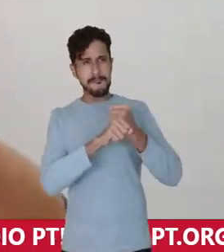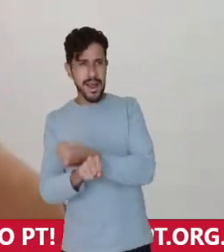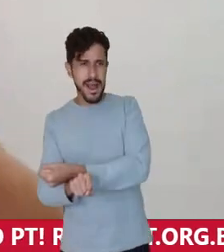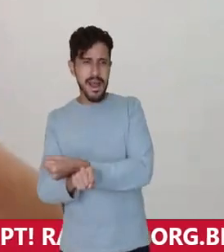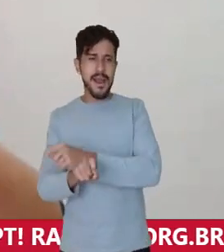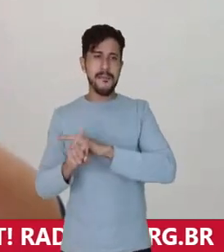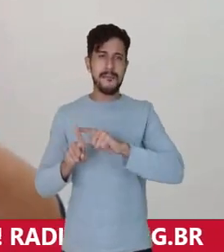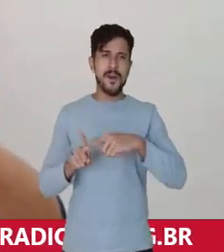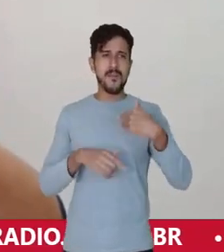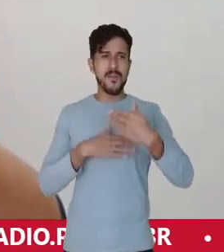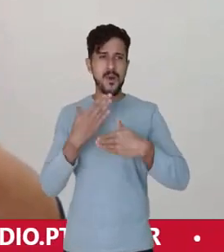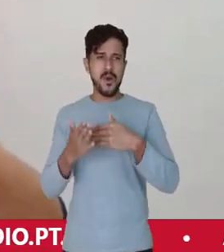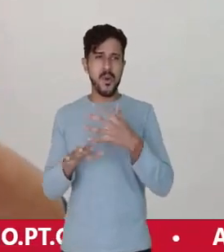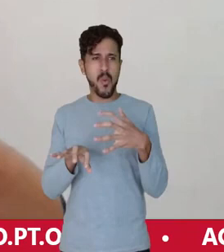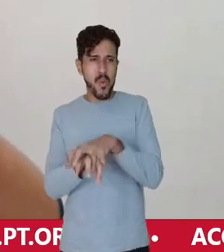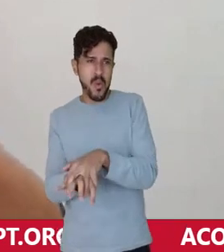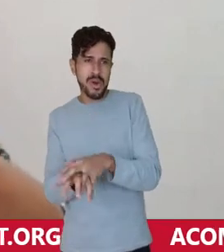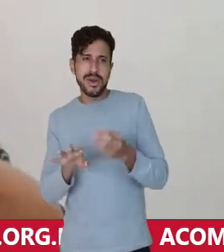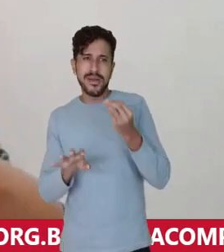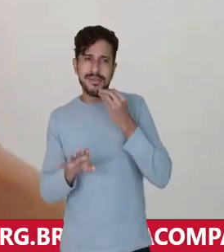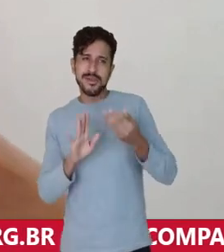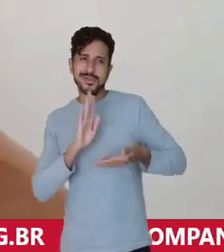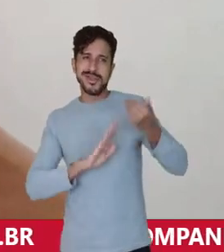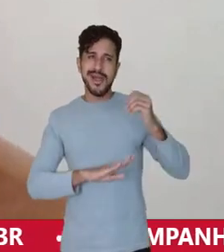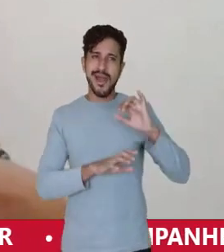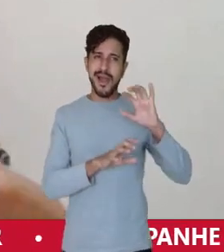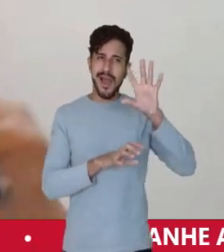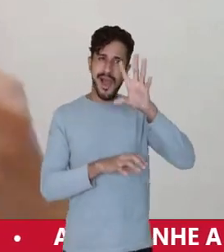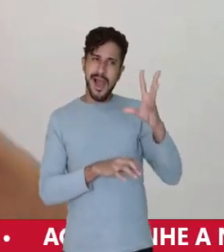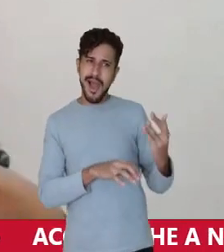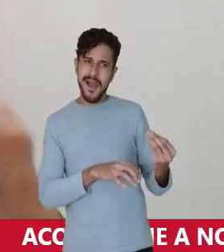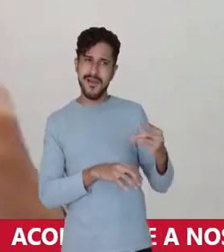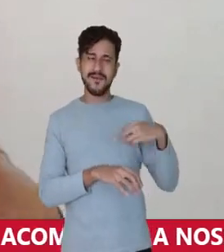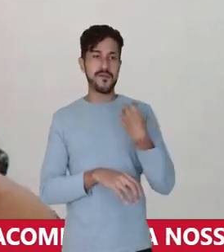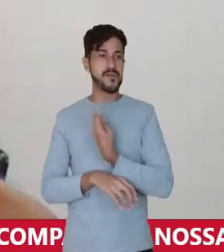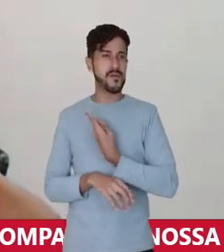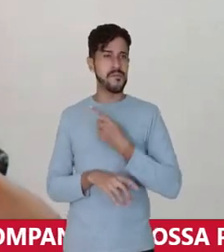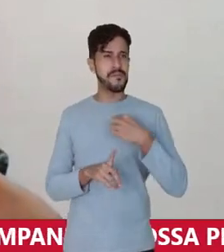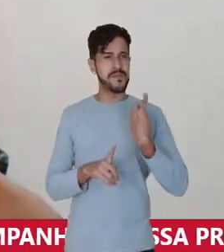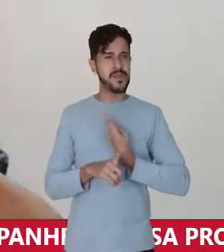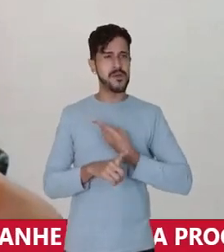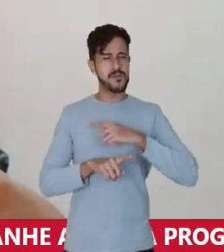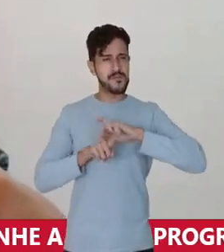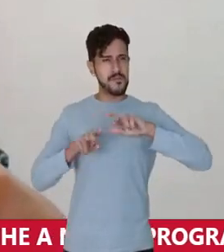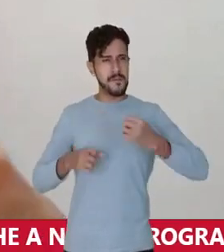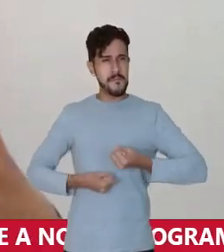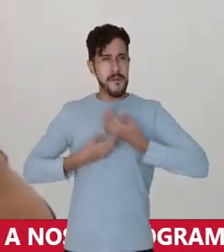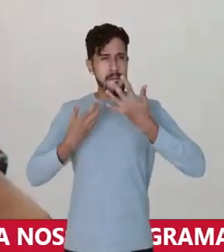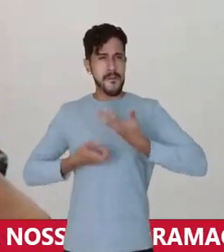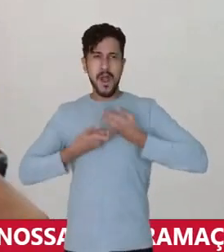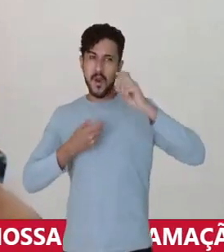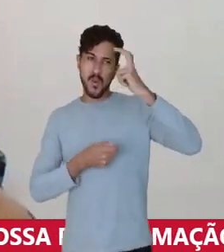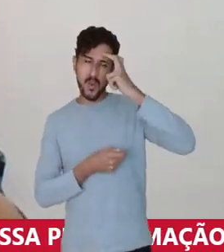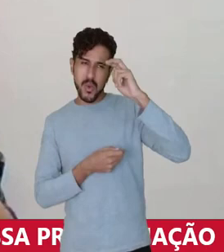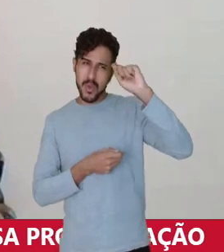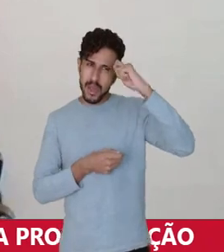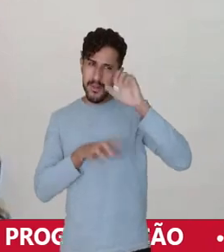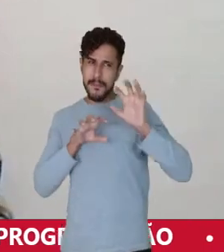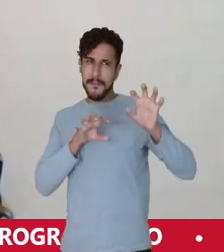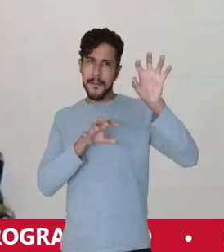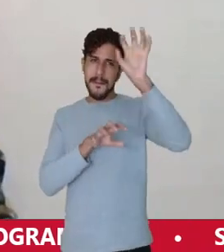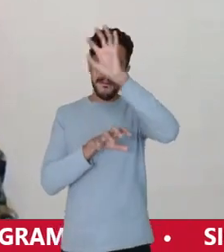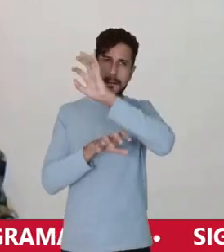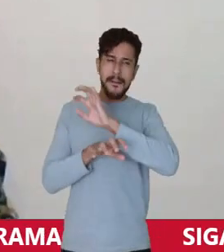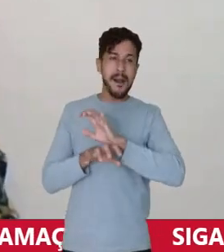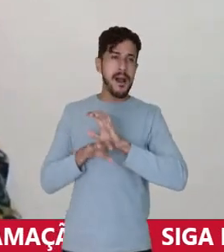tenta tirar a África de nós. E aí nós temos nas manifestações culturais negras, nos territórios negros, mais